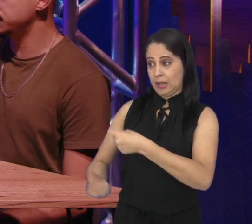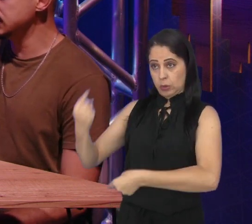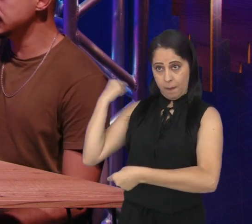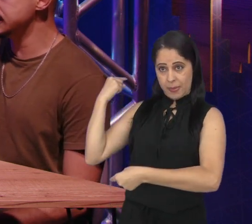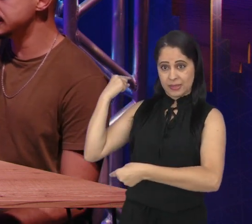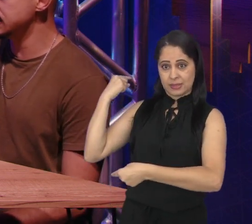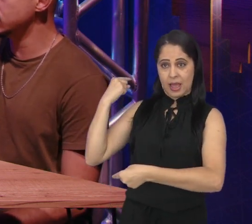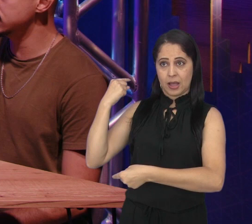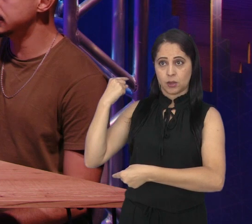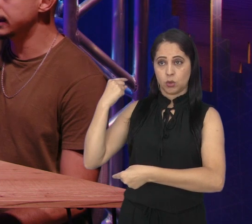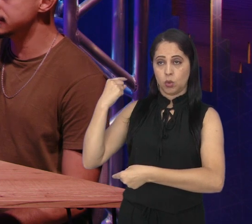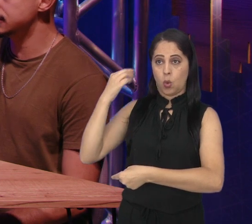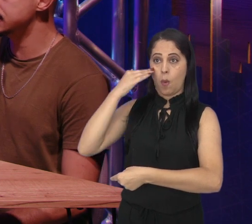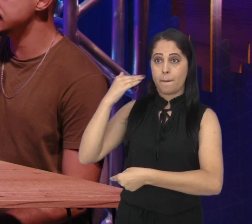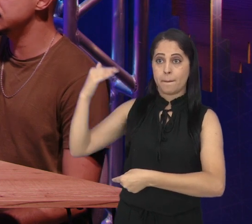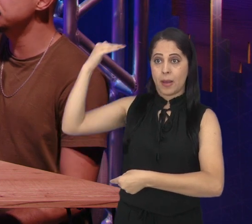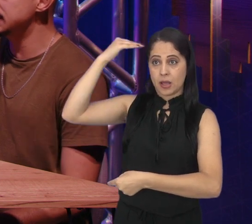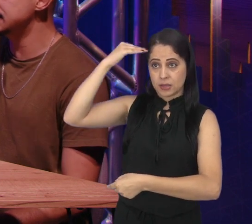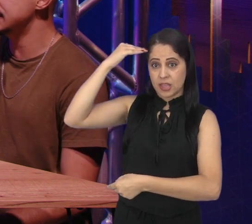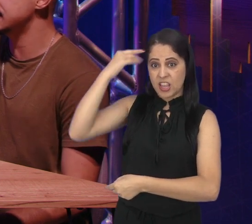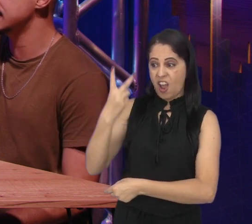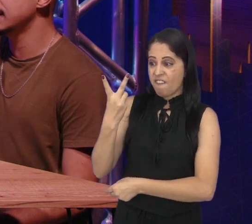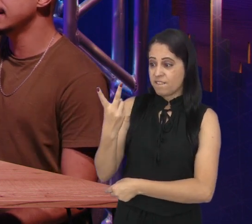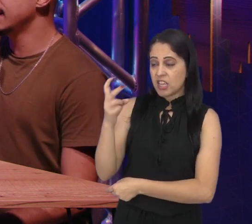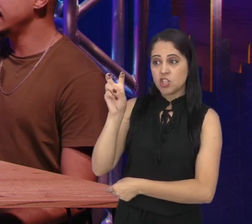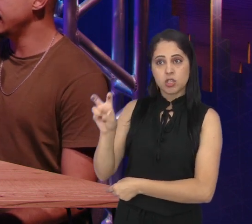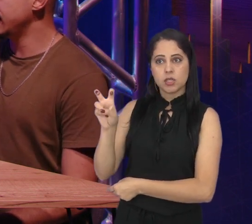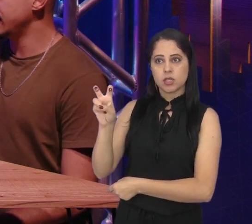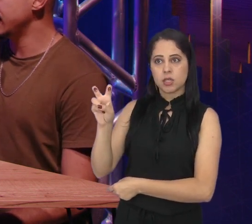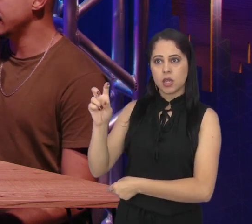foram 25 testes de mísseis,